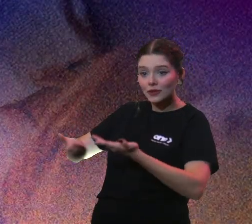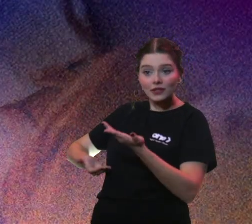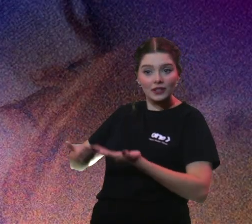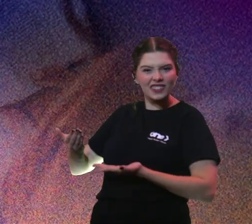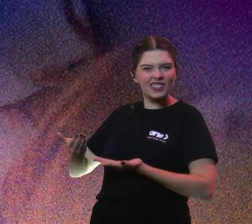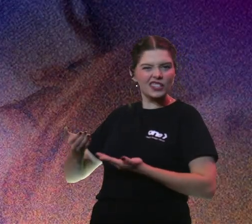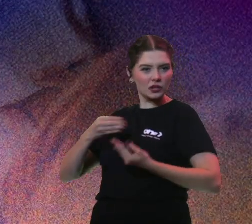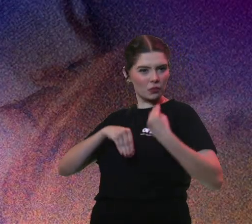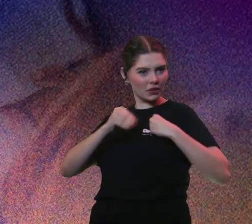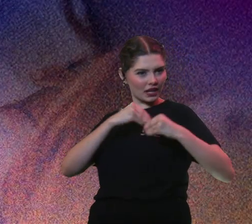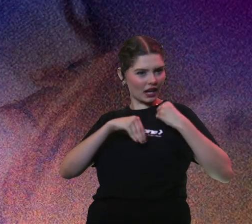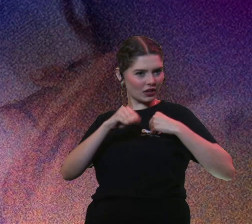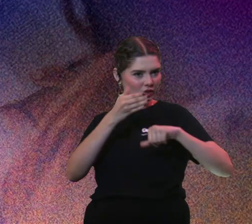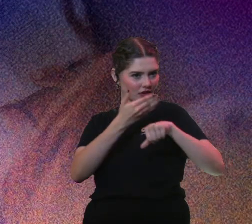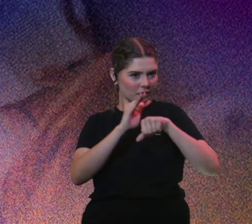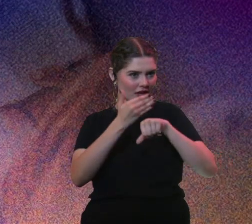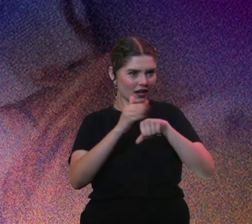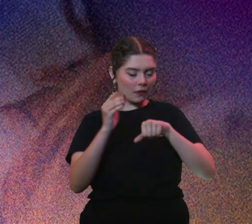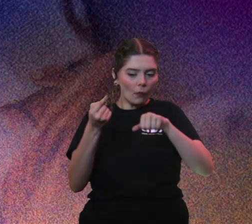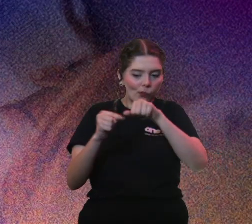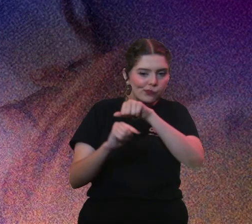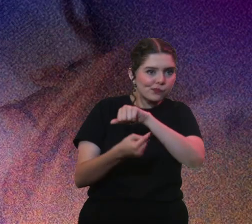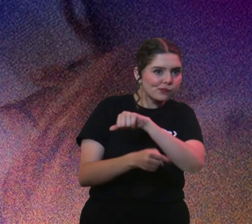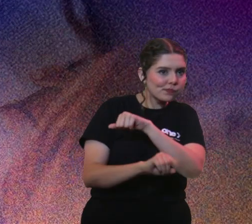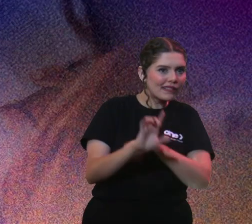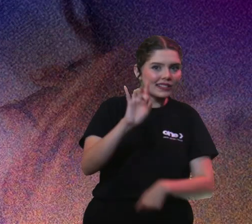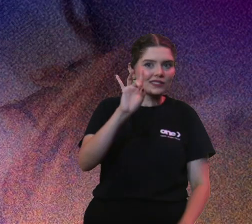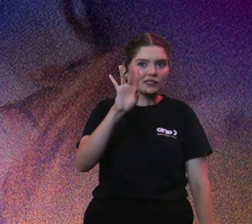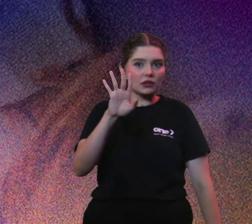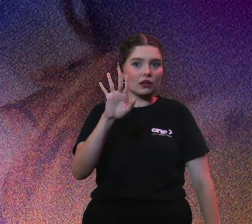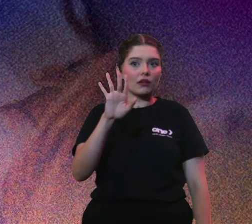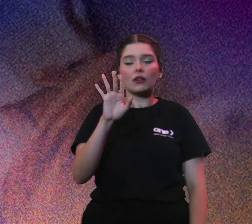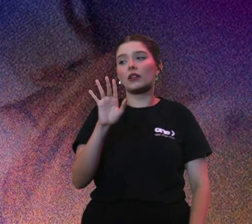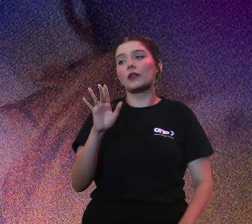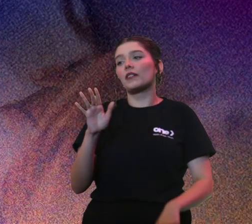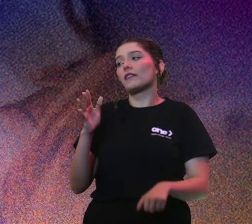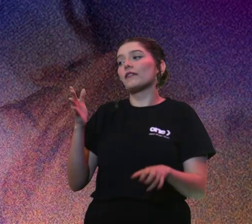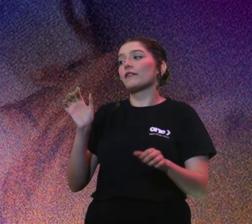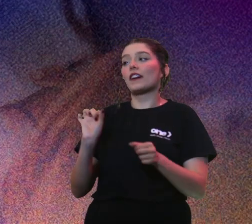ele é mais profundo do que simplesmente uma atitude pecaminosa.